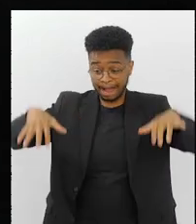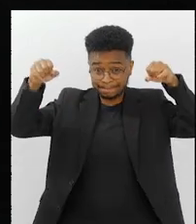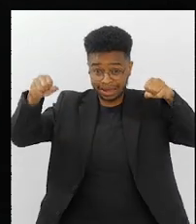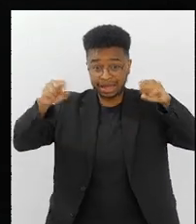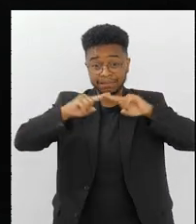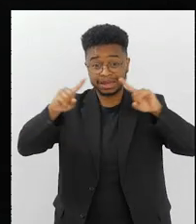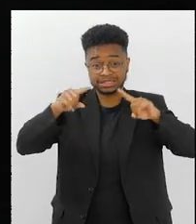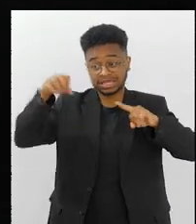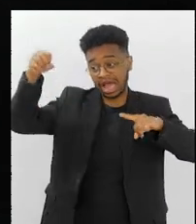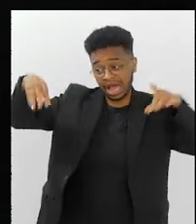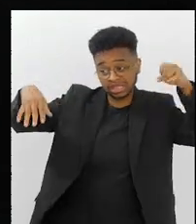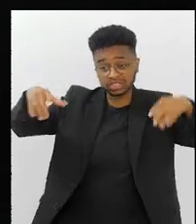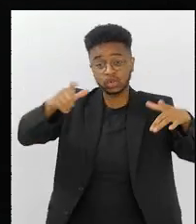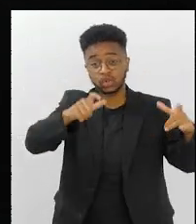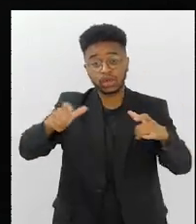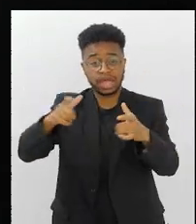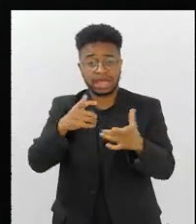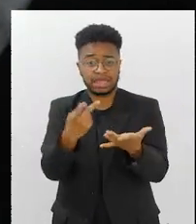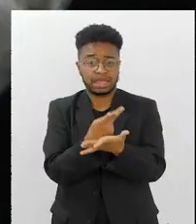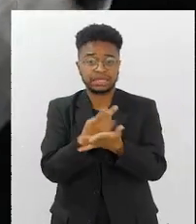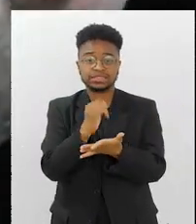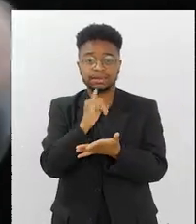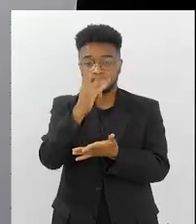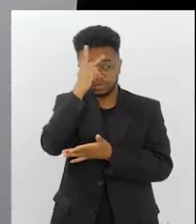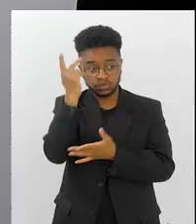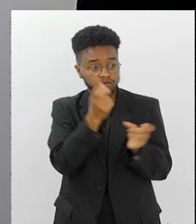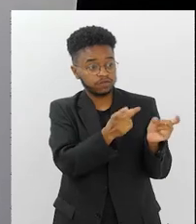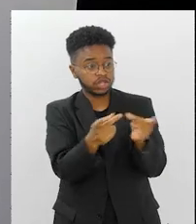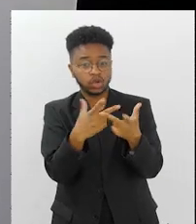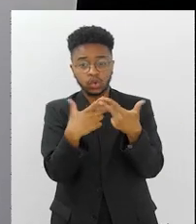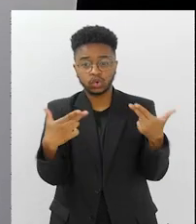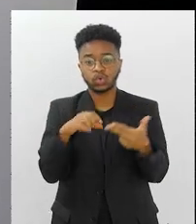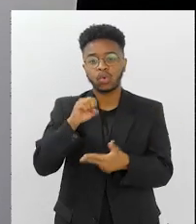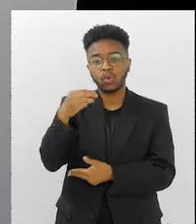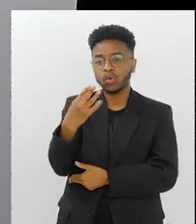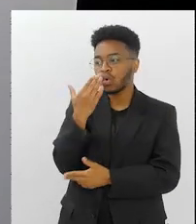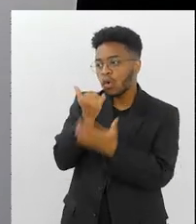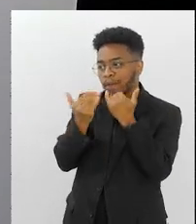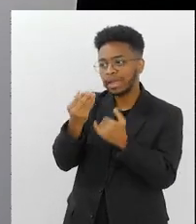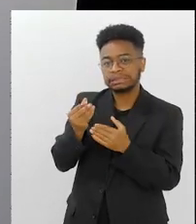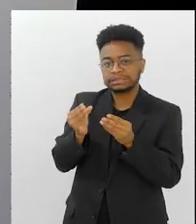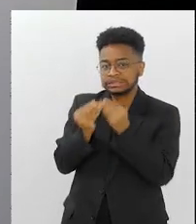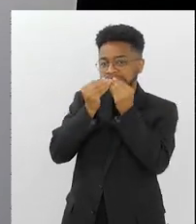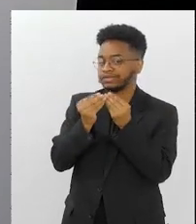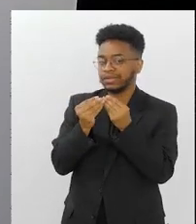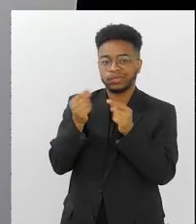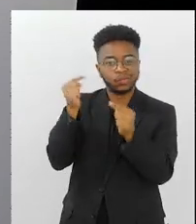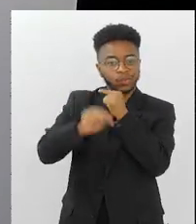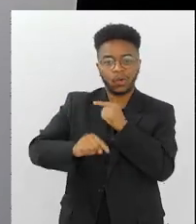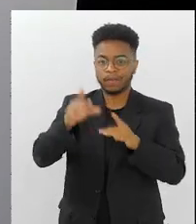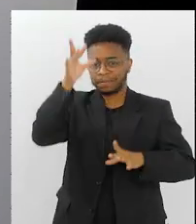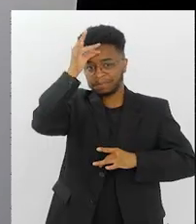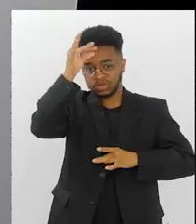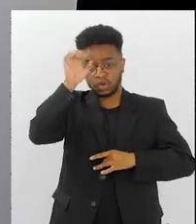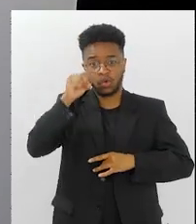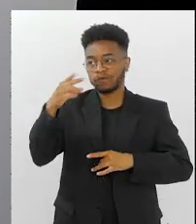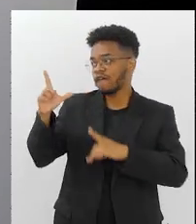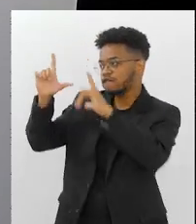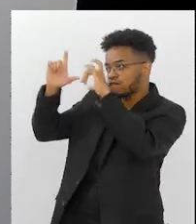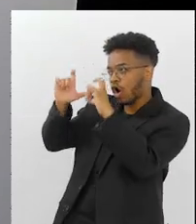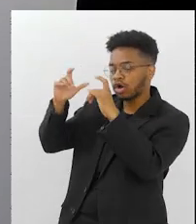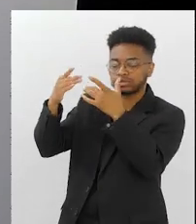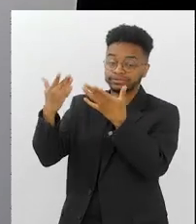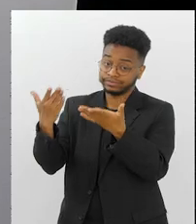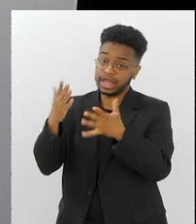uma marcação errada tem uma pessoa vendendo alguma coisa uma pessoa comendo uma coxinha não é meu personagem Acabou minha comissão fazendo uma selfie eu